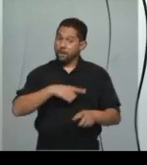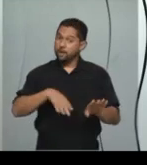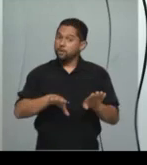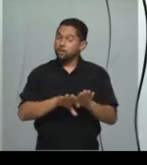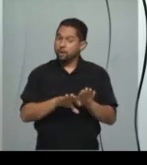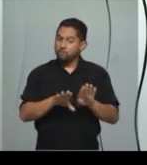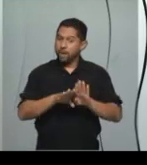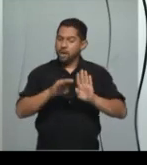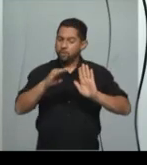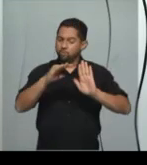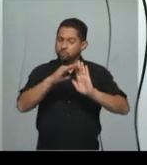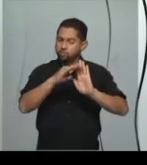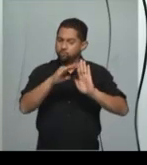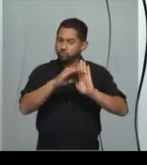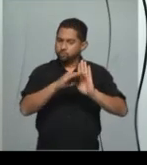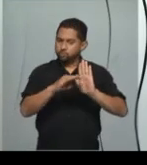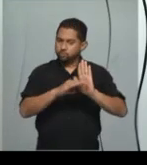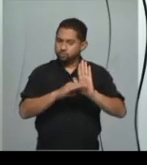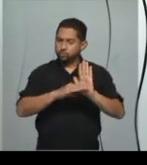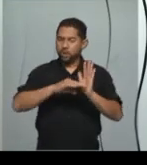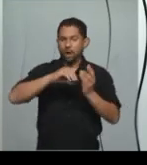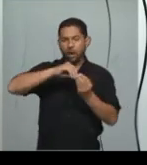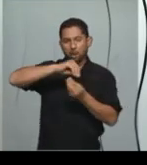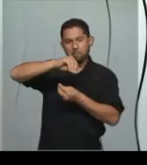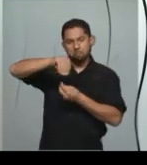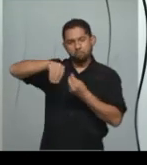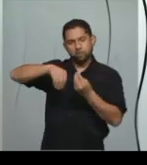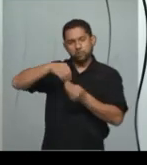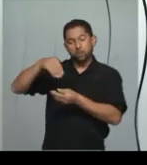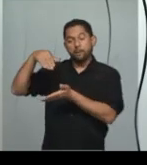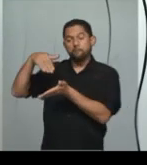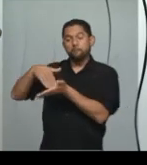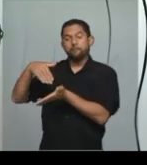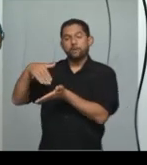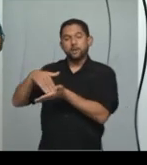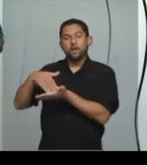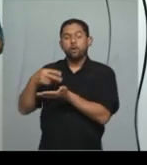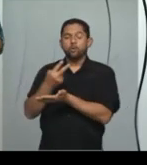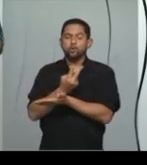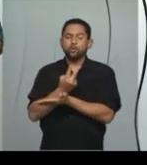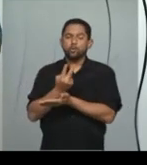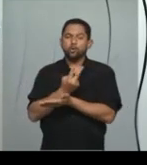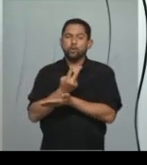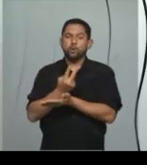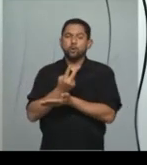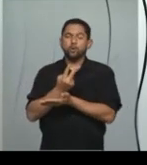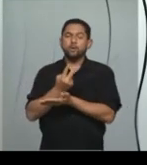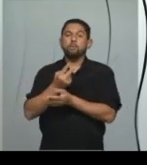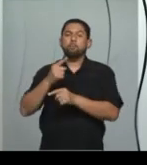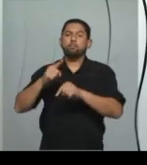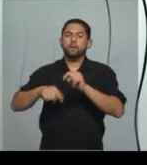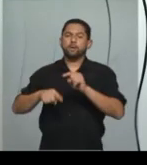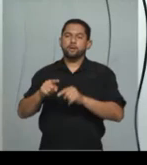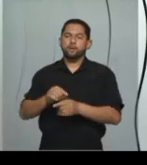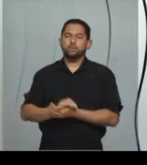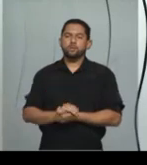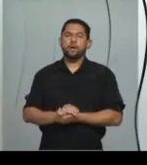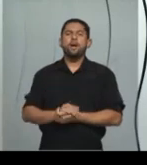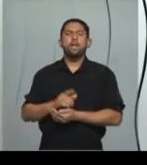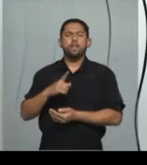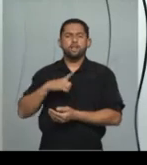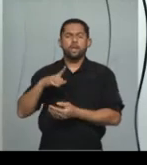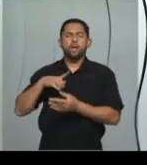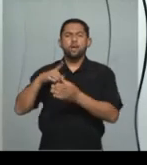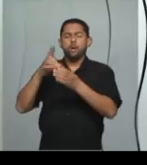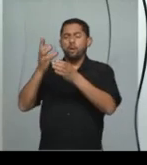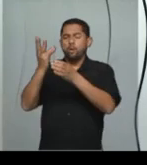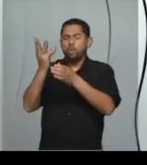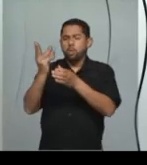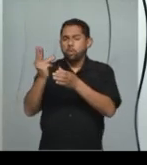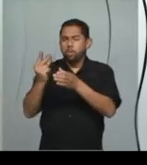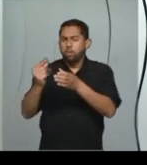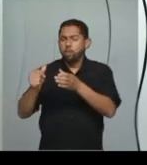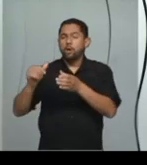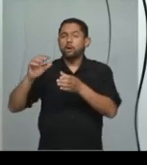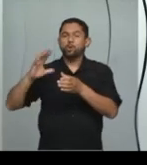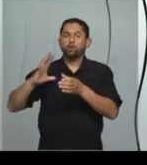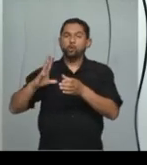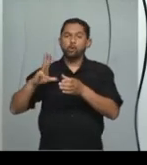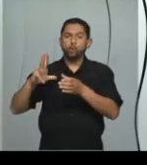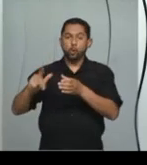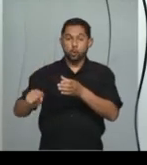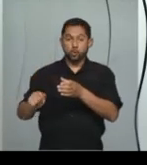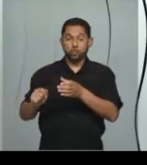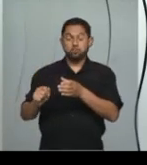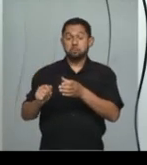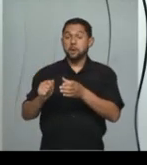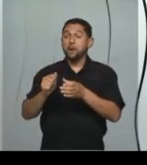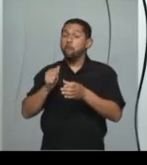das misturas homogêneas, as nossas soluções, que são saturadas, insaturadas e supersaturadas. O